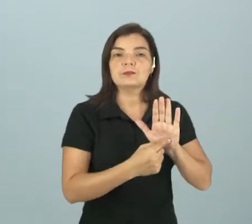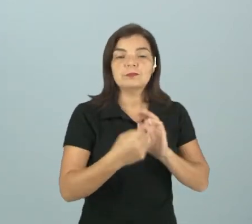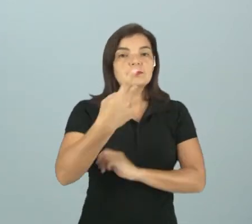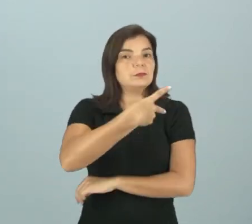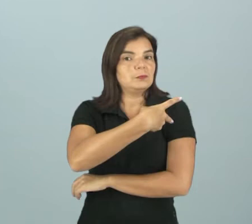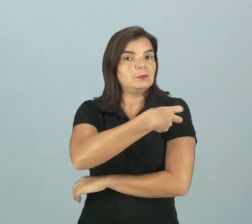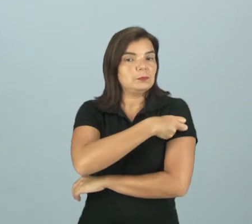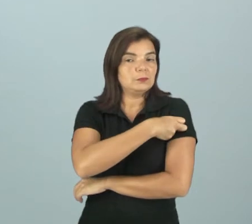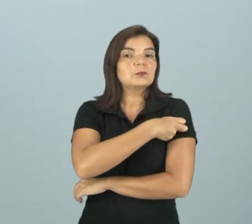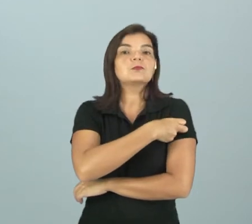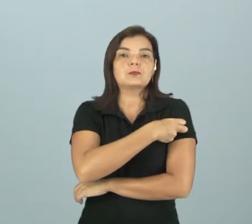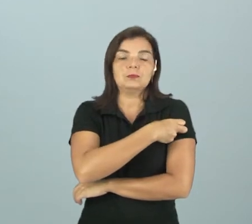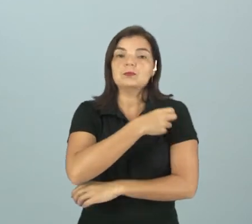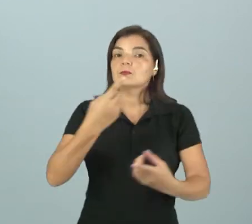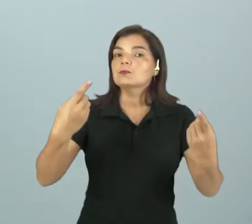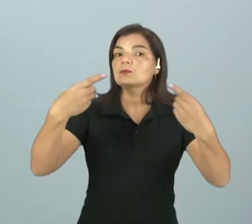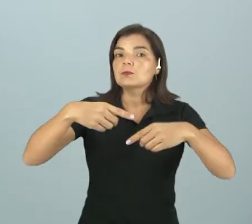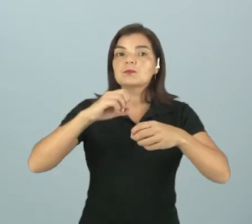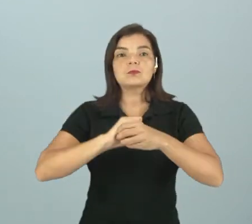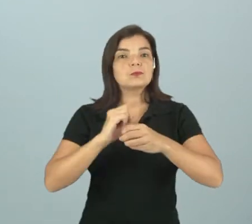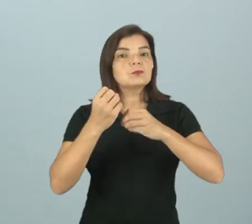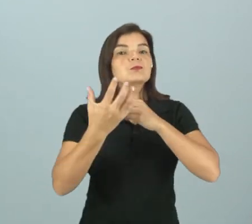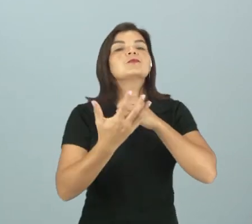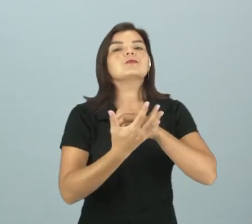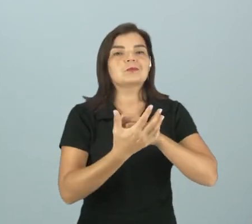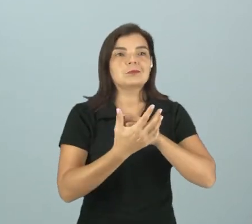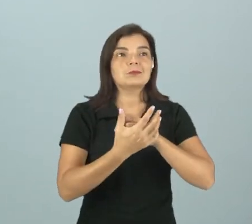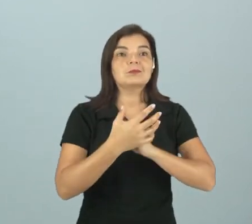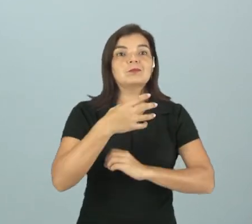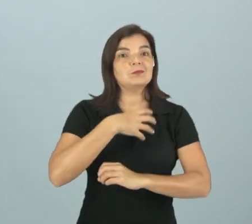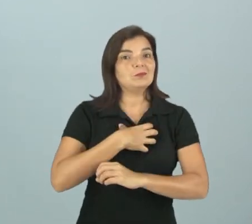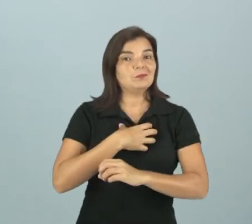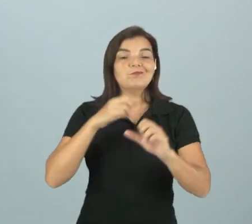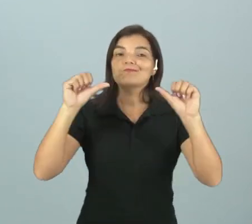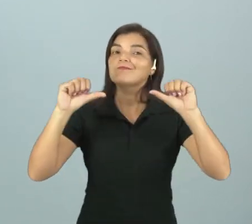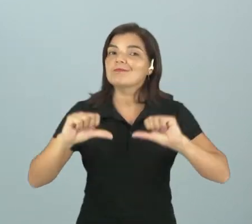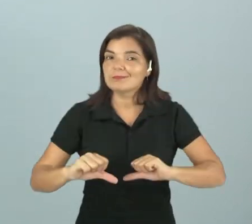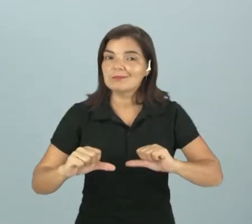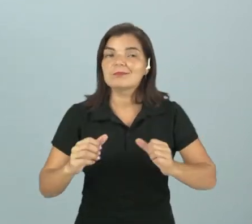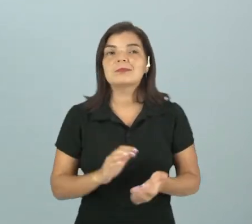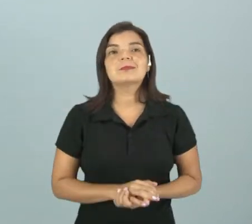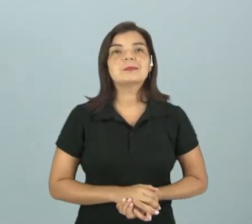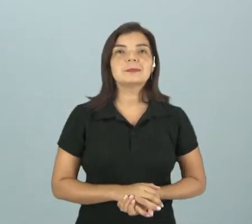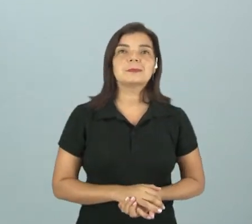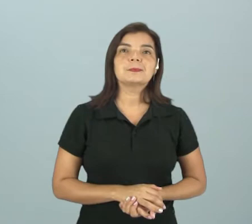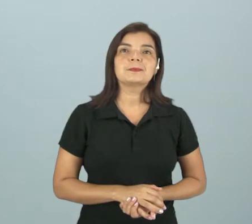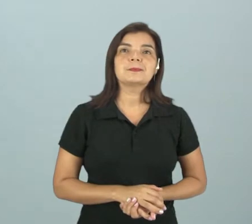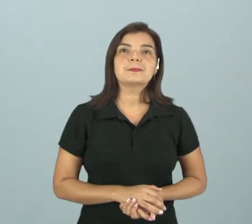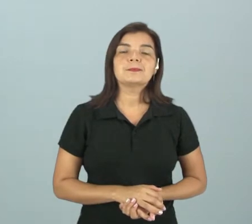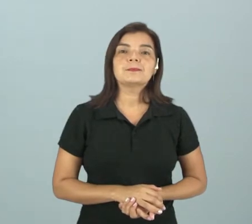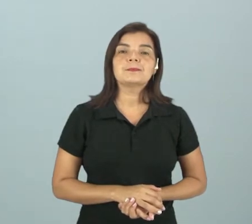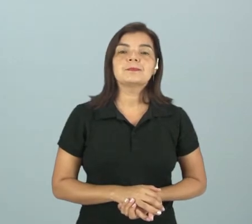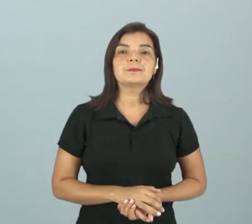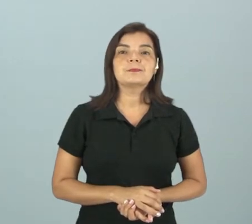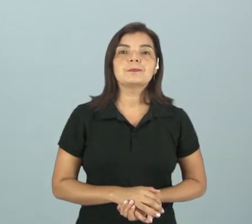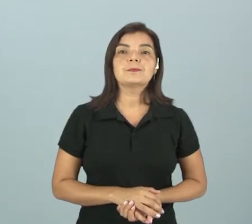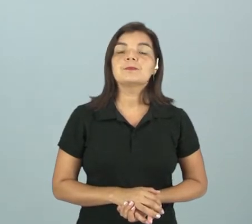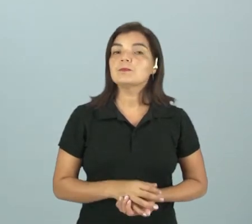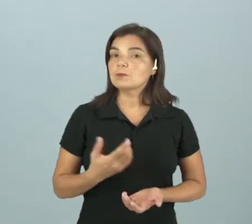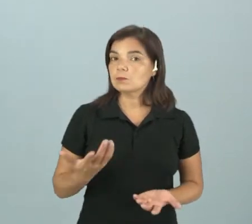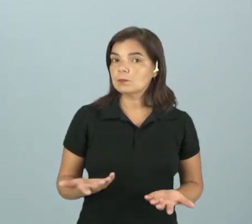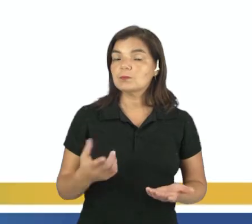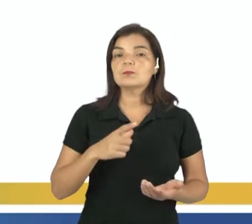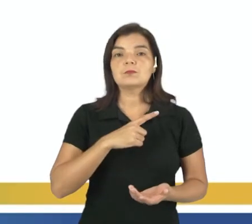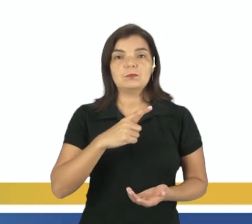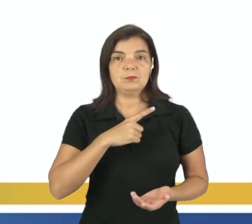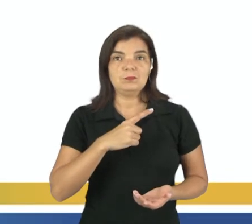a vacina contra a Covid-19 de uma maneira negativa. Vamos continuar. Olha só, o fato